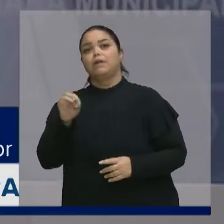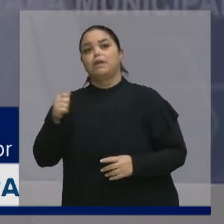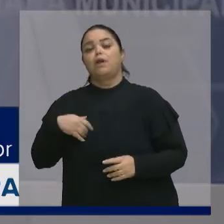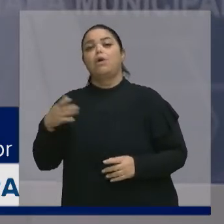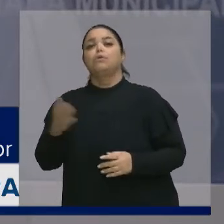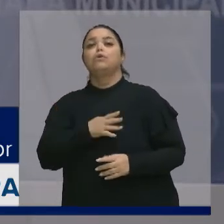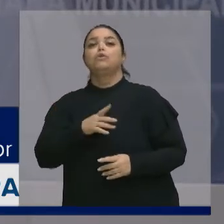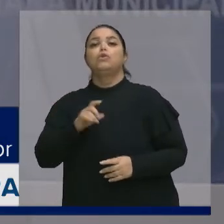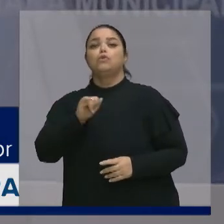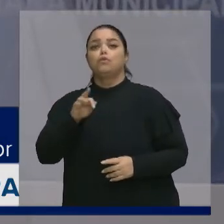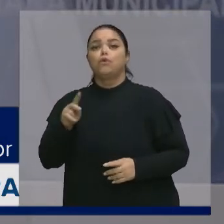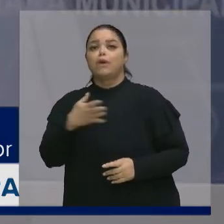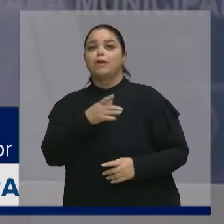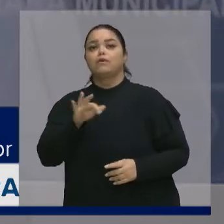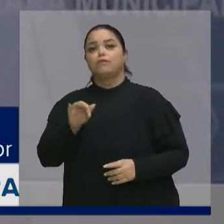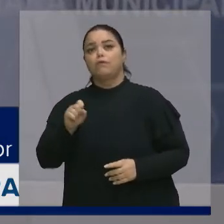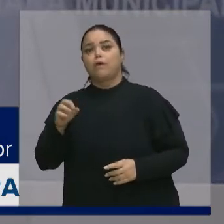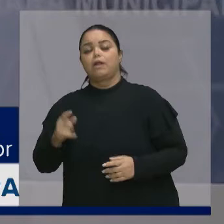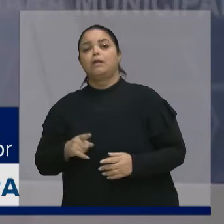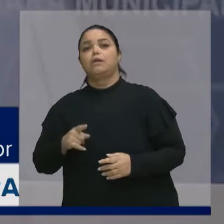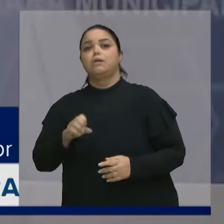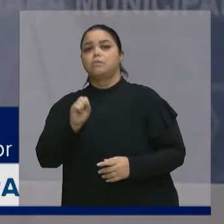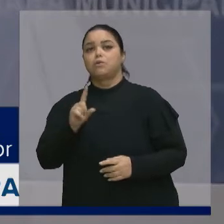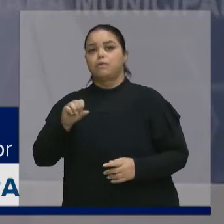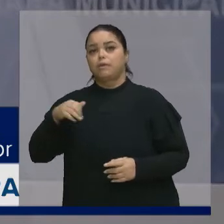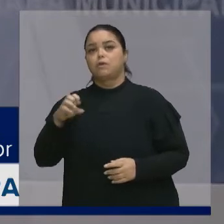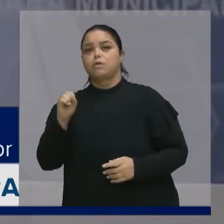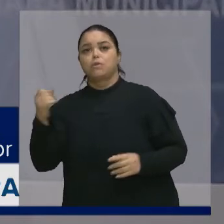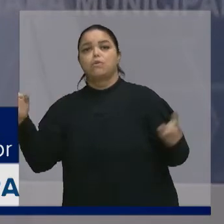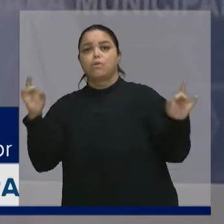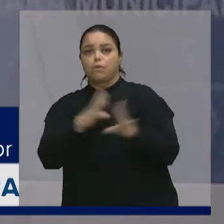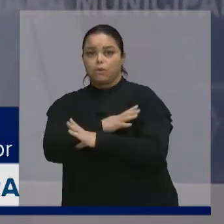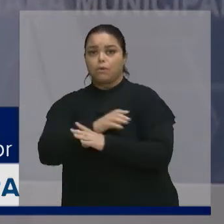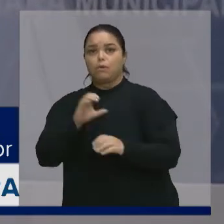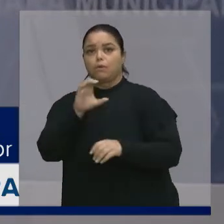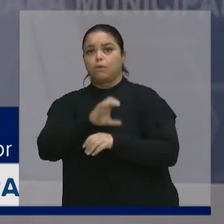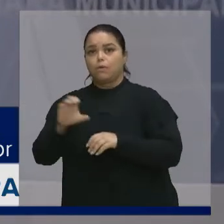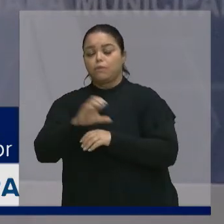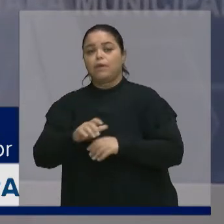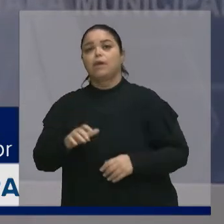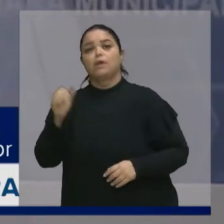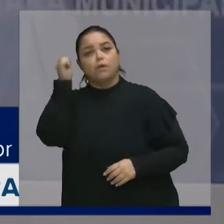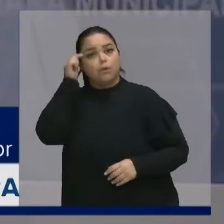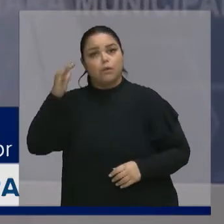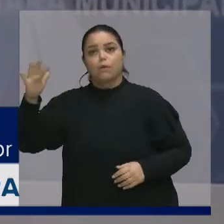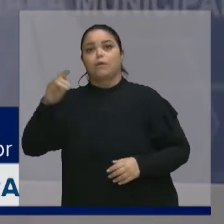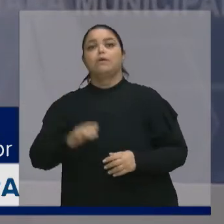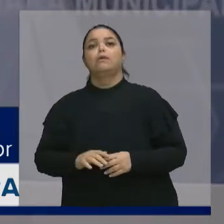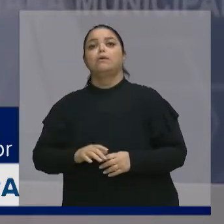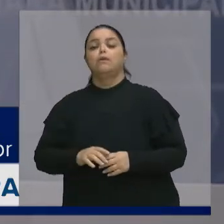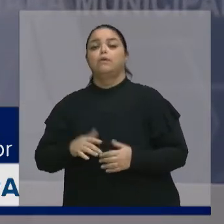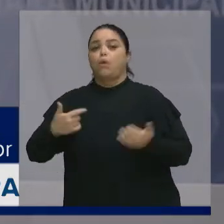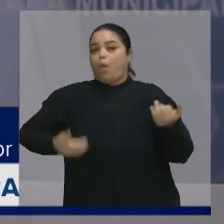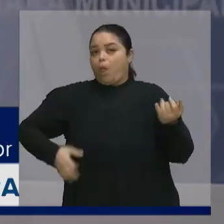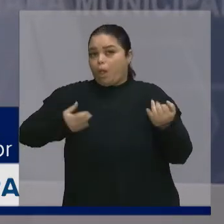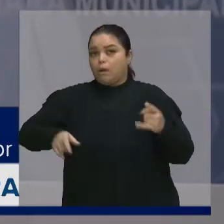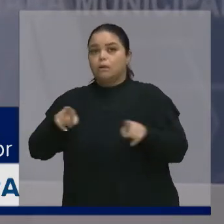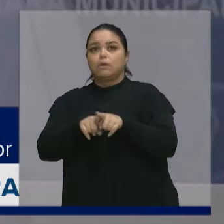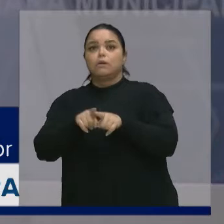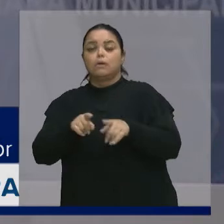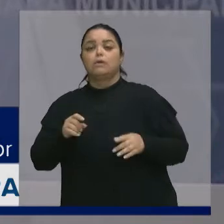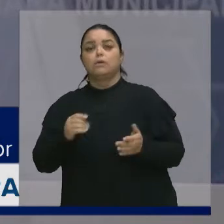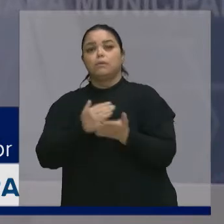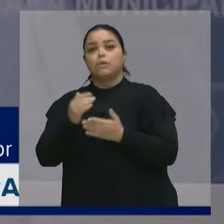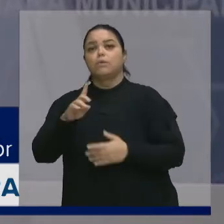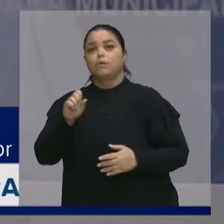Fora. Em 86, concluiu o curso de filosofia e violão. No início de